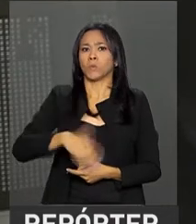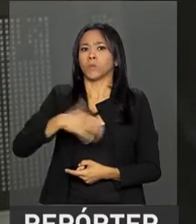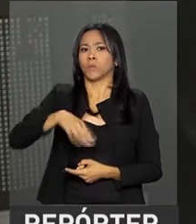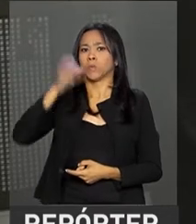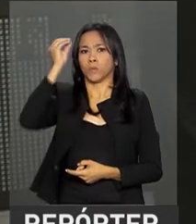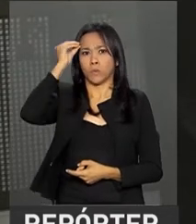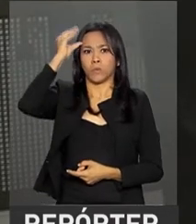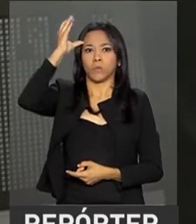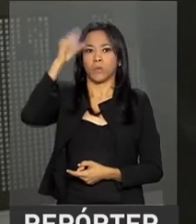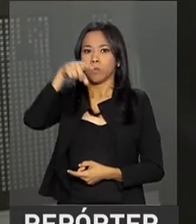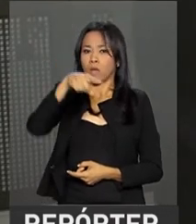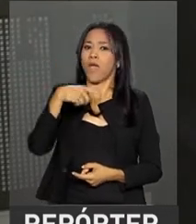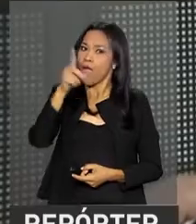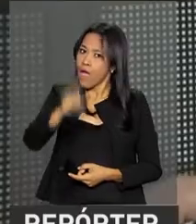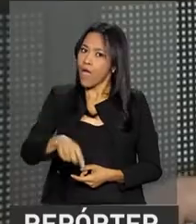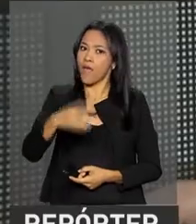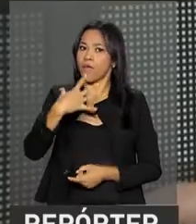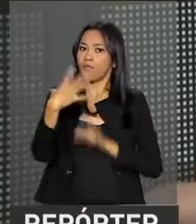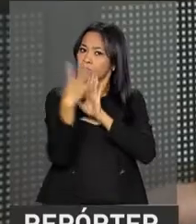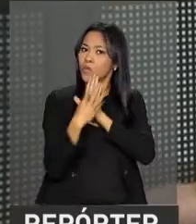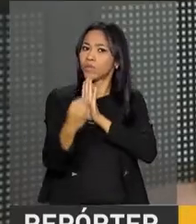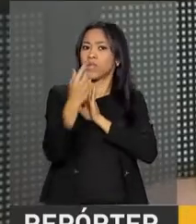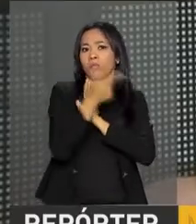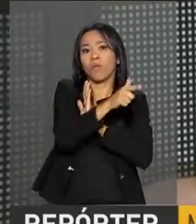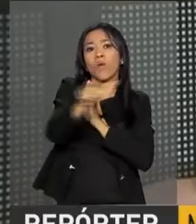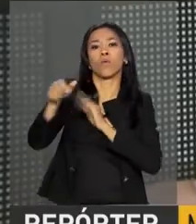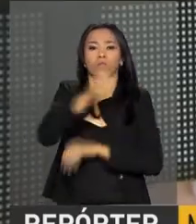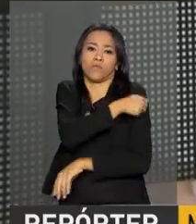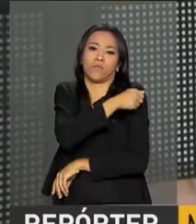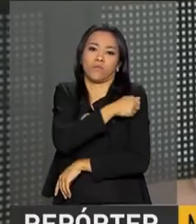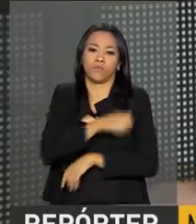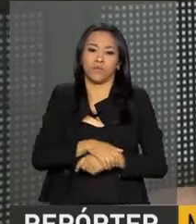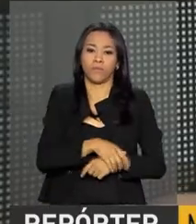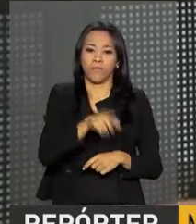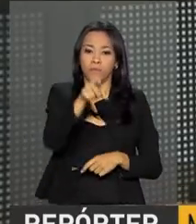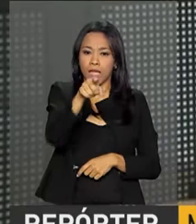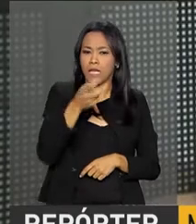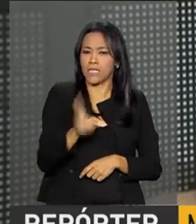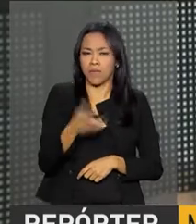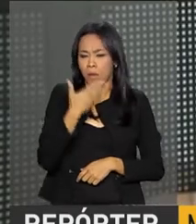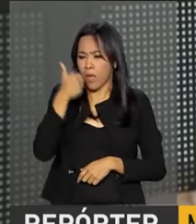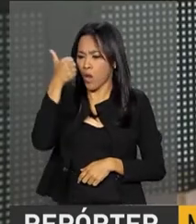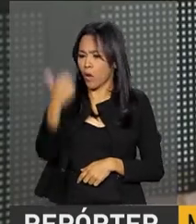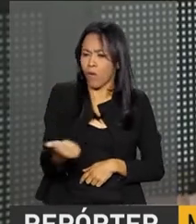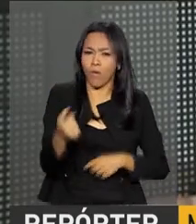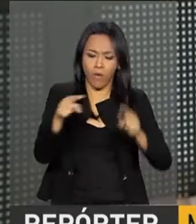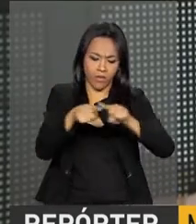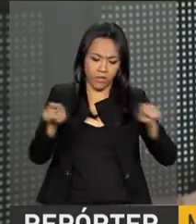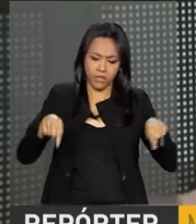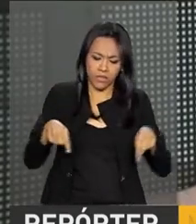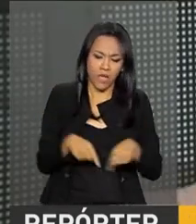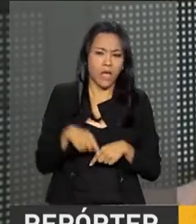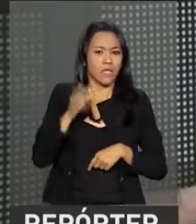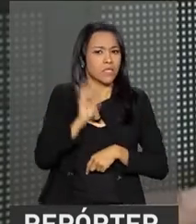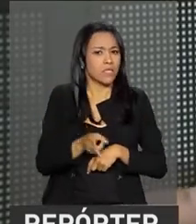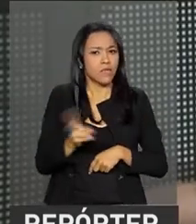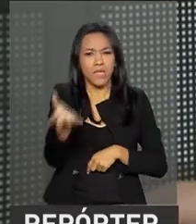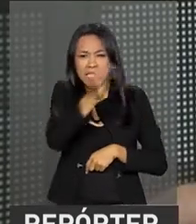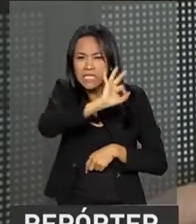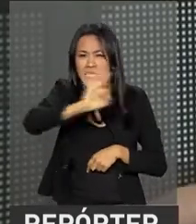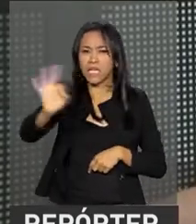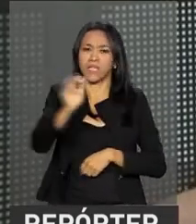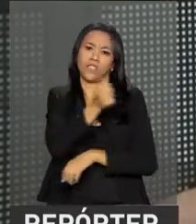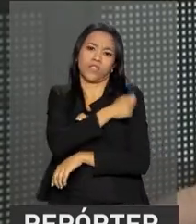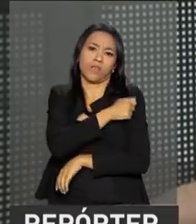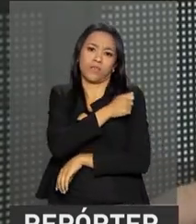tornou um exemplo para os outros alunos. Ela sempre foi ponta, sempre. Melhor da turma, sempre foi boa aluna, excelente.